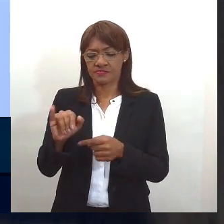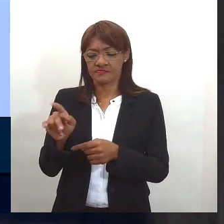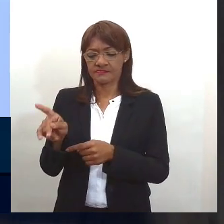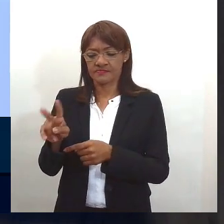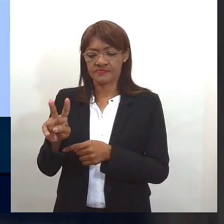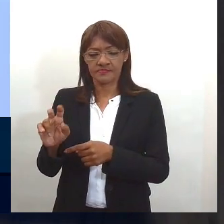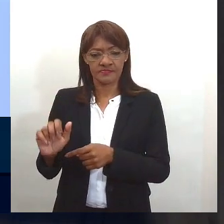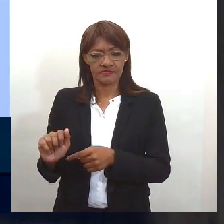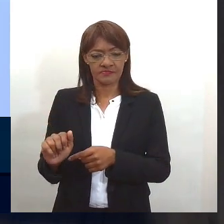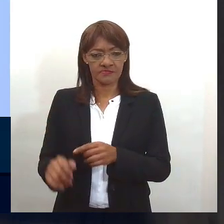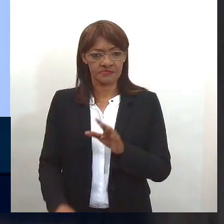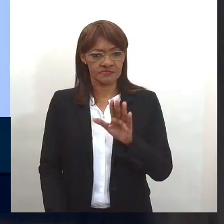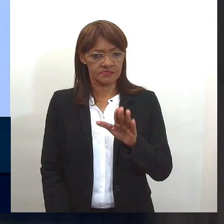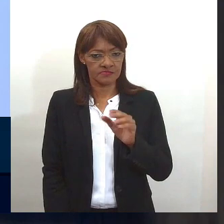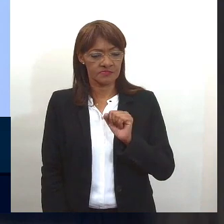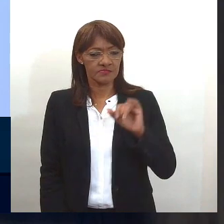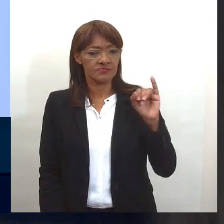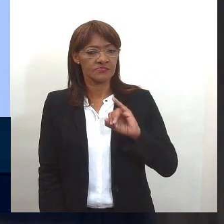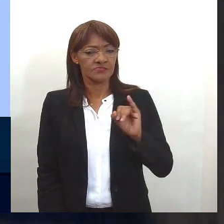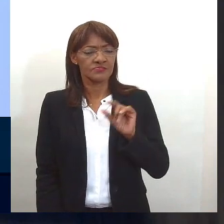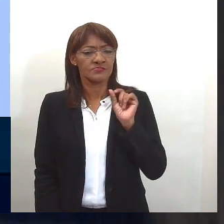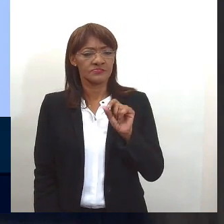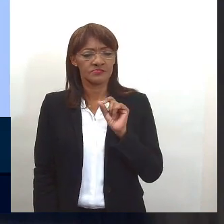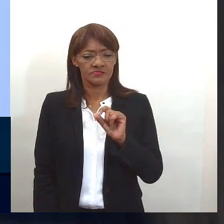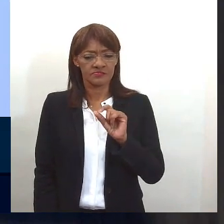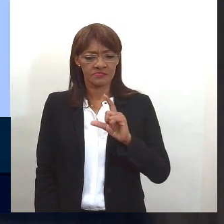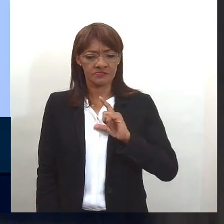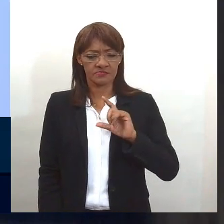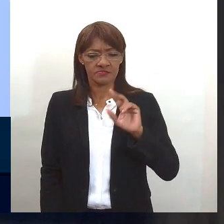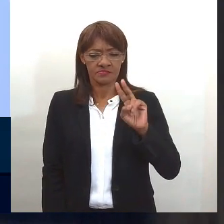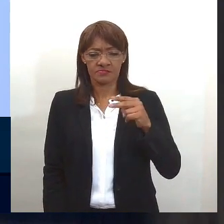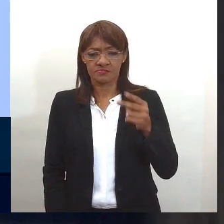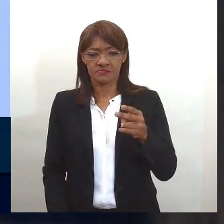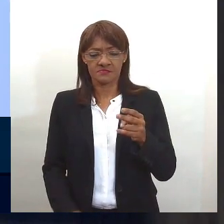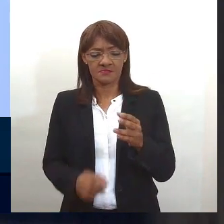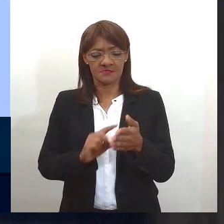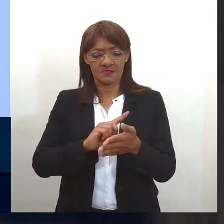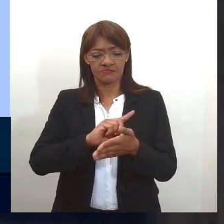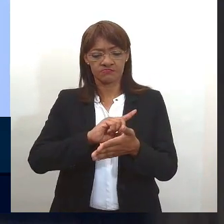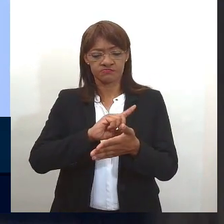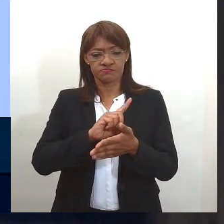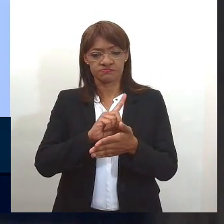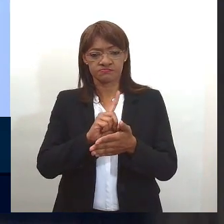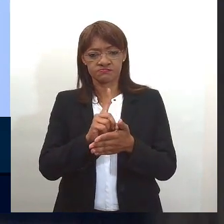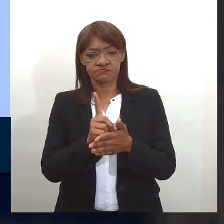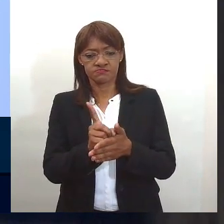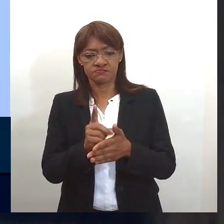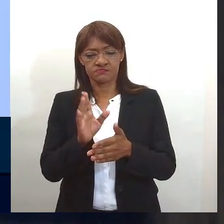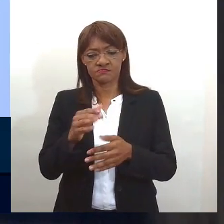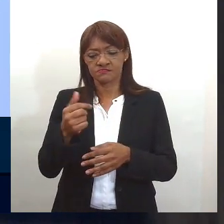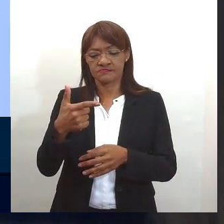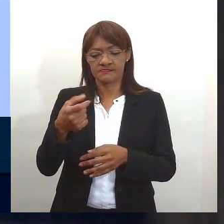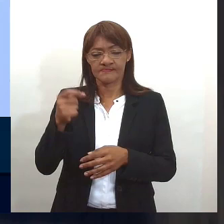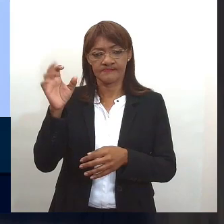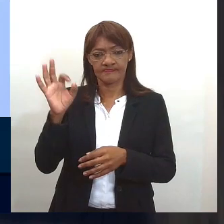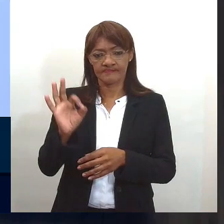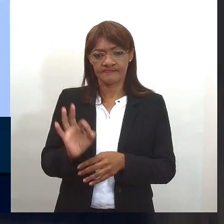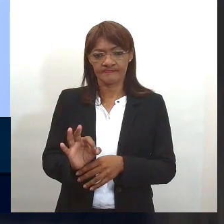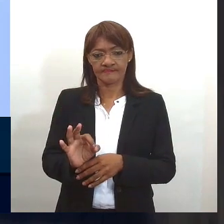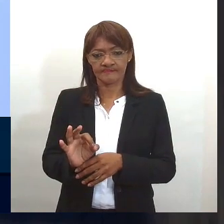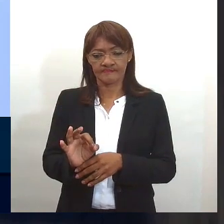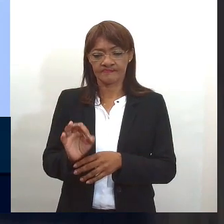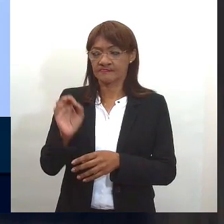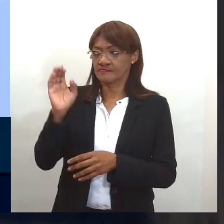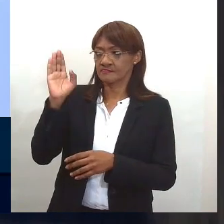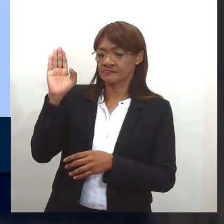se deu por conta do aumento da frota de Sergipe. A gente teve um aumento de 20% da frota de Sergipe, então a gente teve uma arrecadação